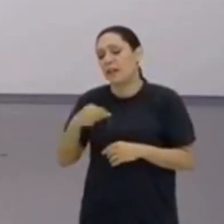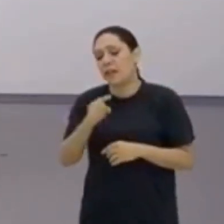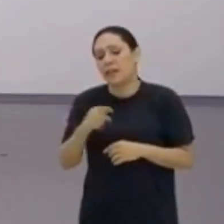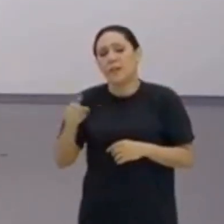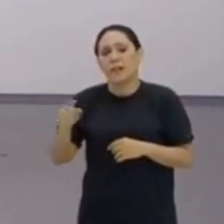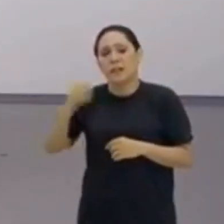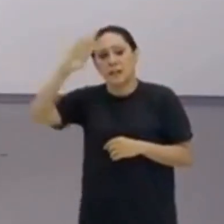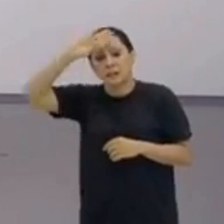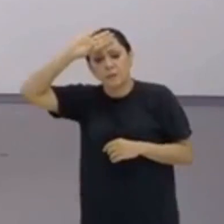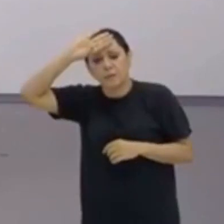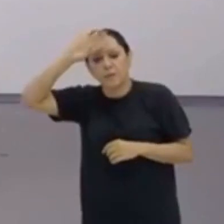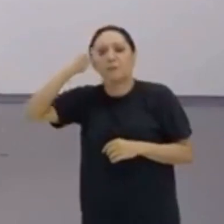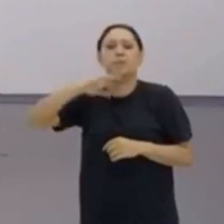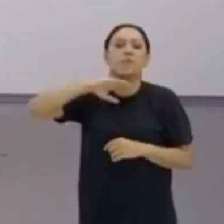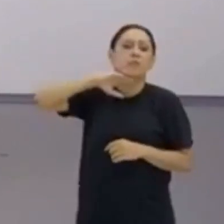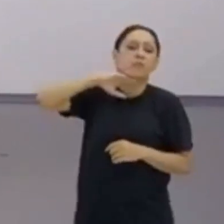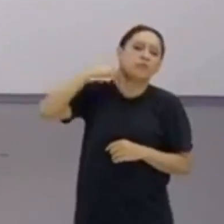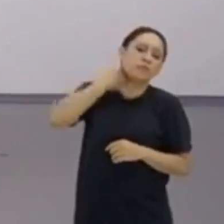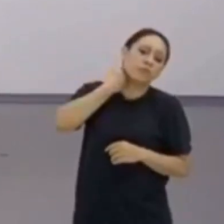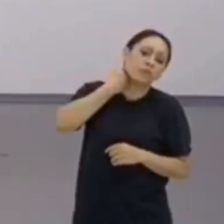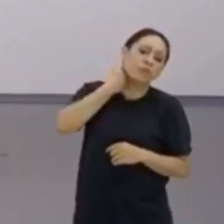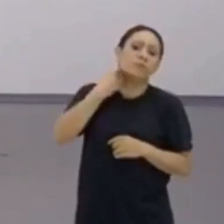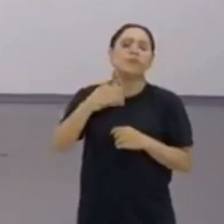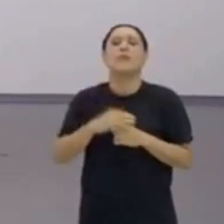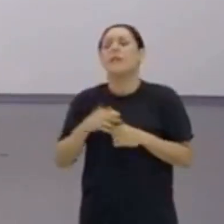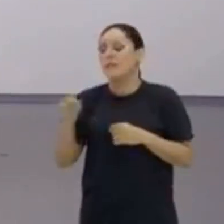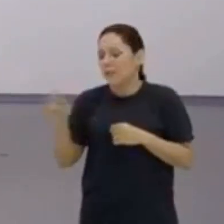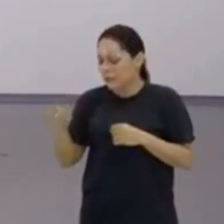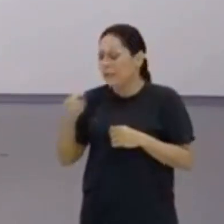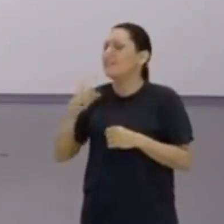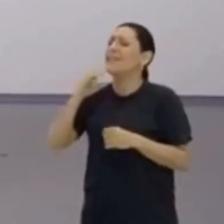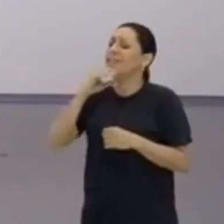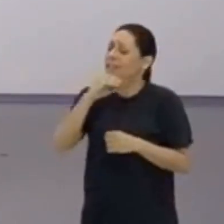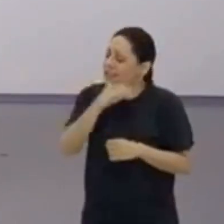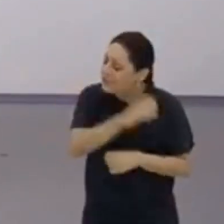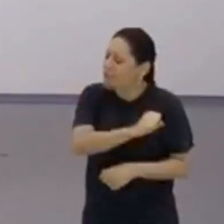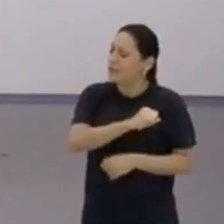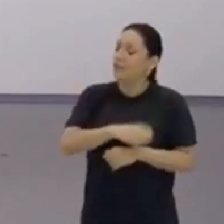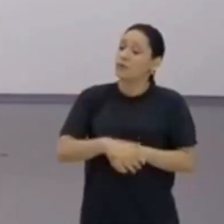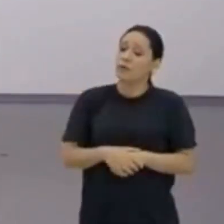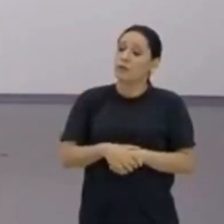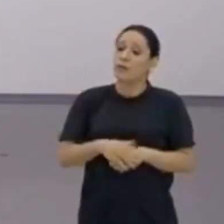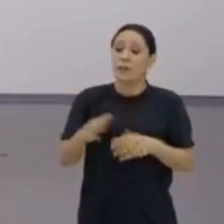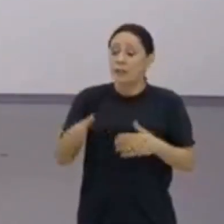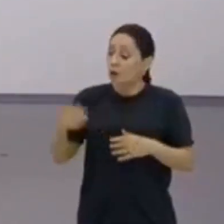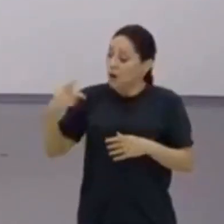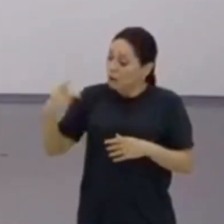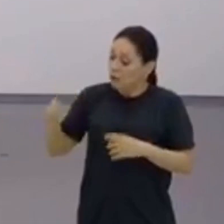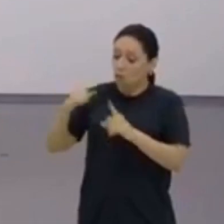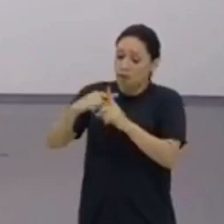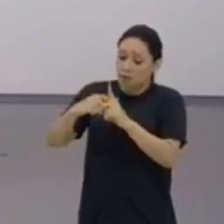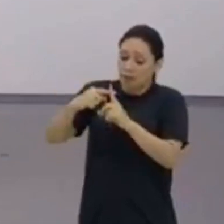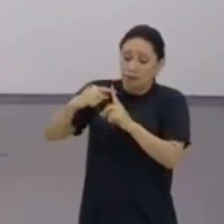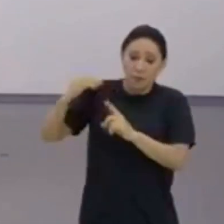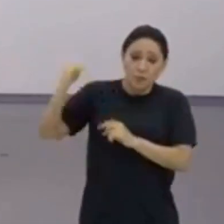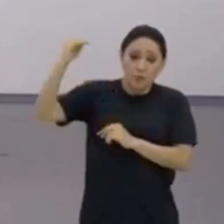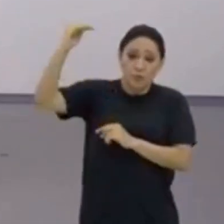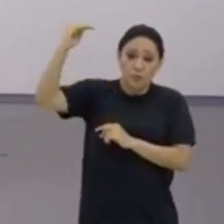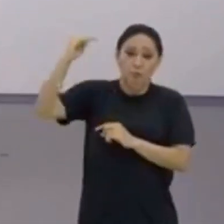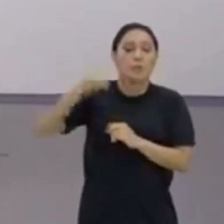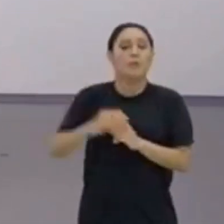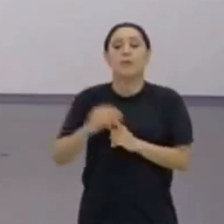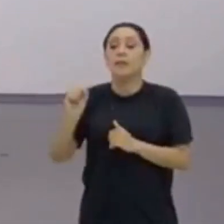sua testa, no seu pescoço, e ela descobre que a temperatura... Quente, né, meu filho? Você está quente, meu filho. A sua temperatura está elevada. O que, que ela